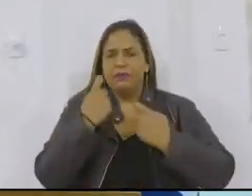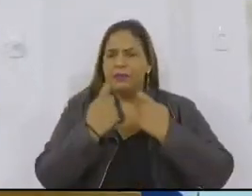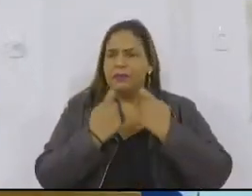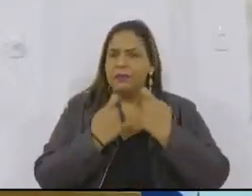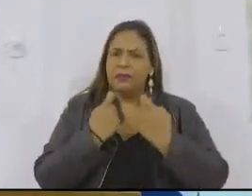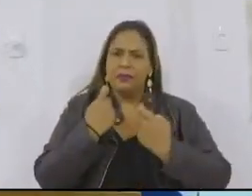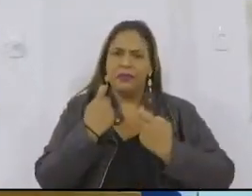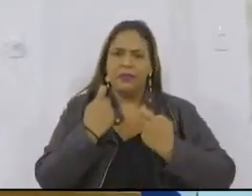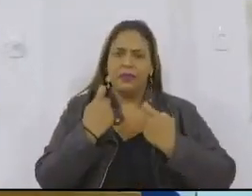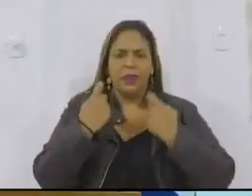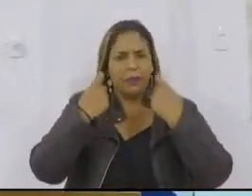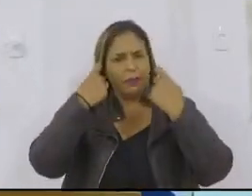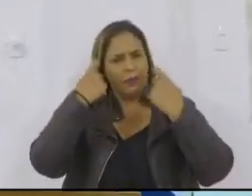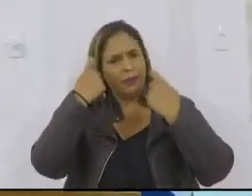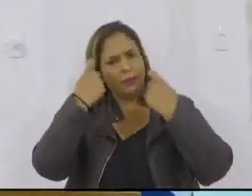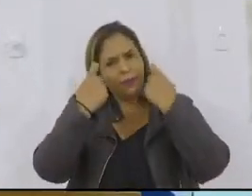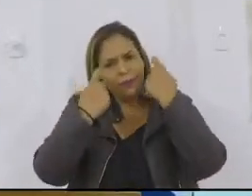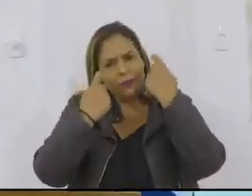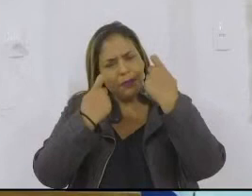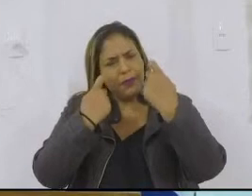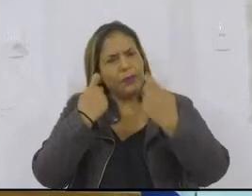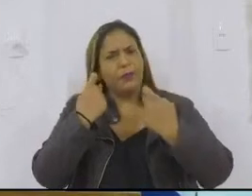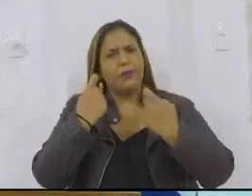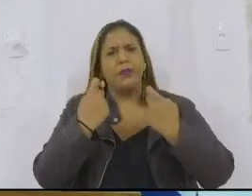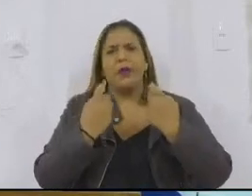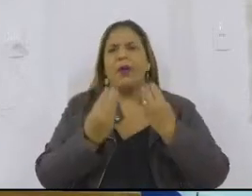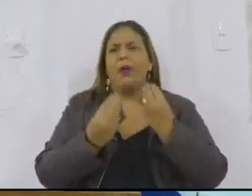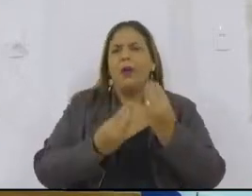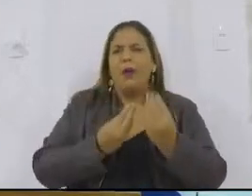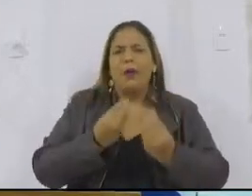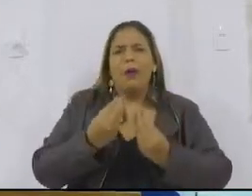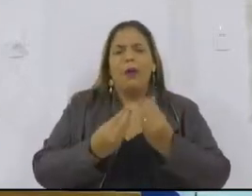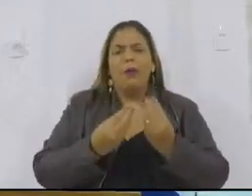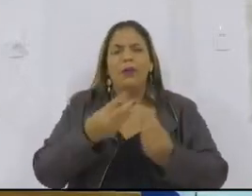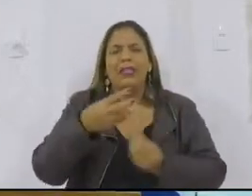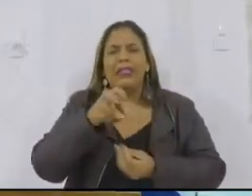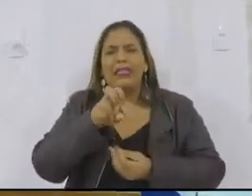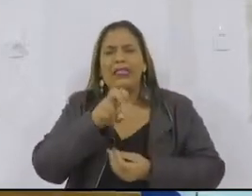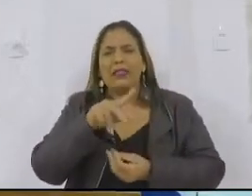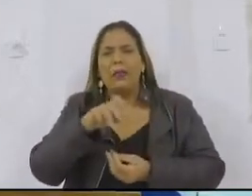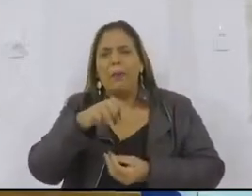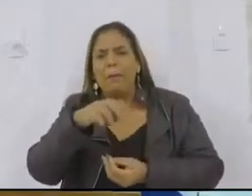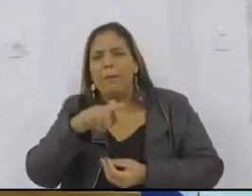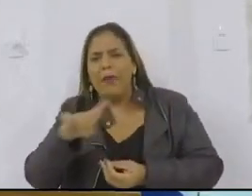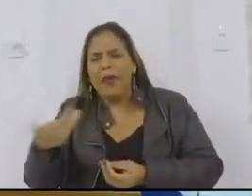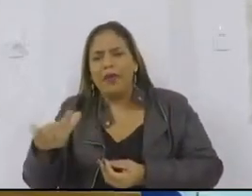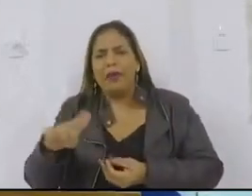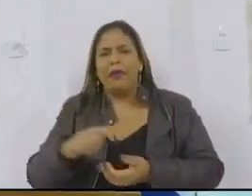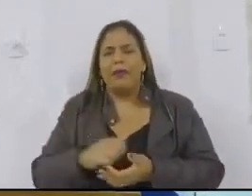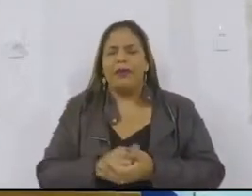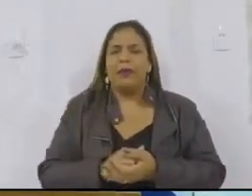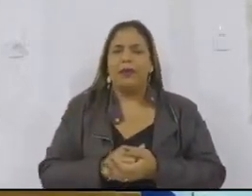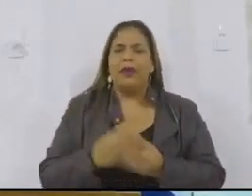presidente. Um município com 35 mil, 37 mil habitantes, ficar